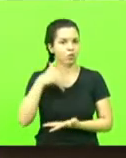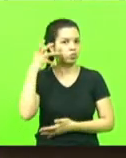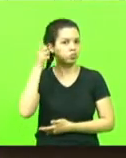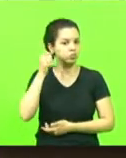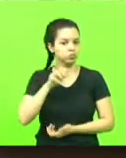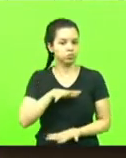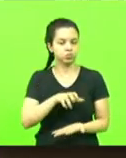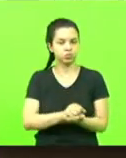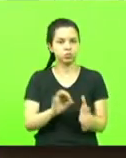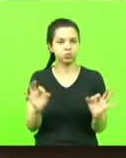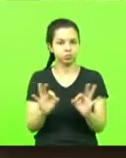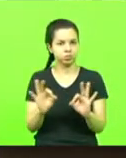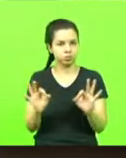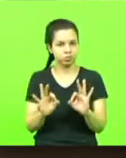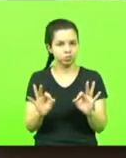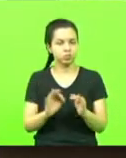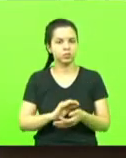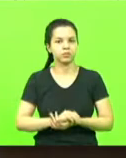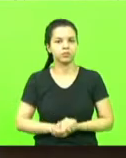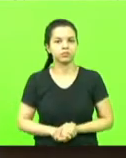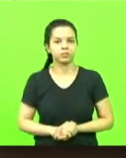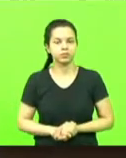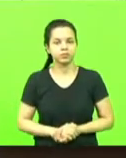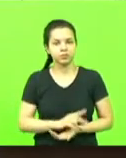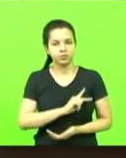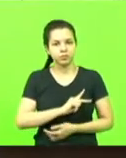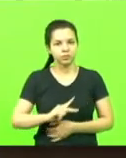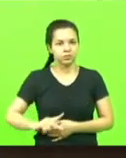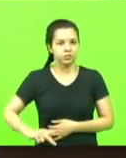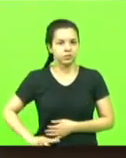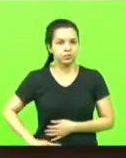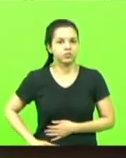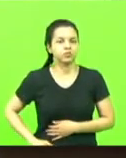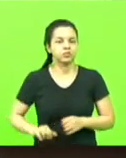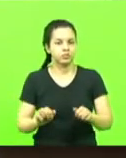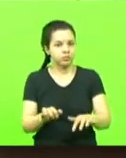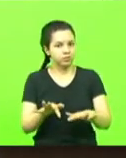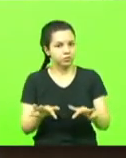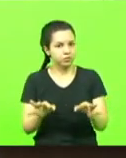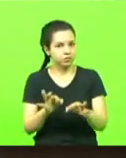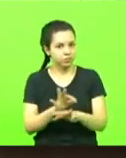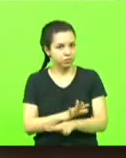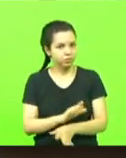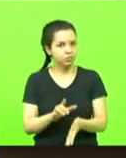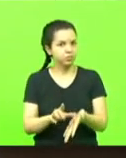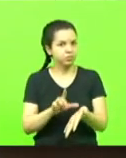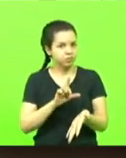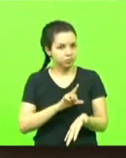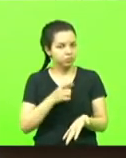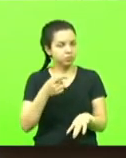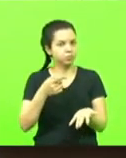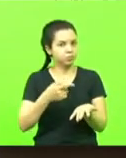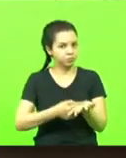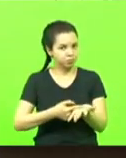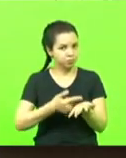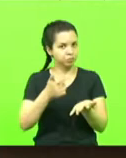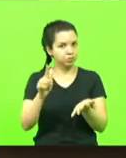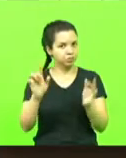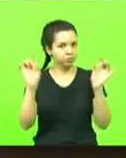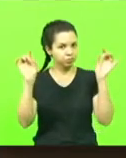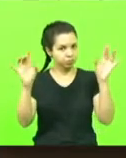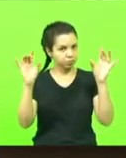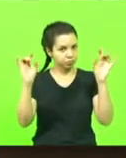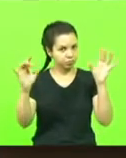inscritos, nada mais havendo a tratar. O senhor presidente, antes de encerrar a sessão, convocou outra especial